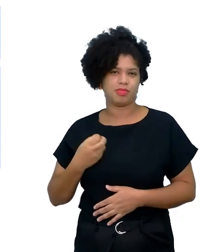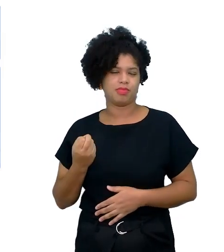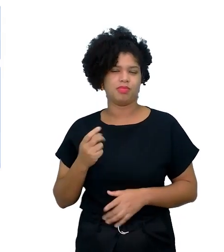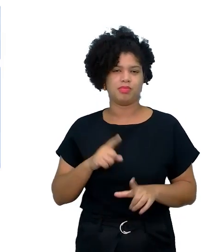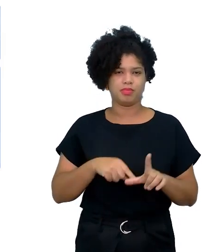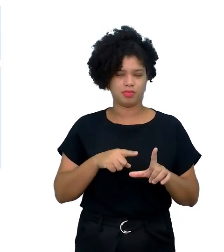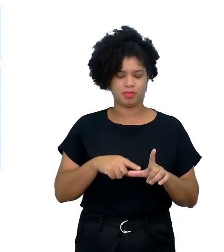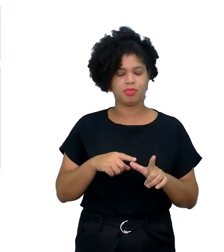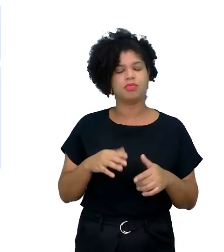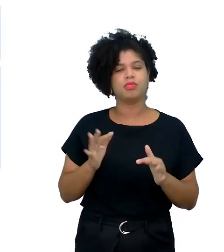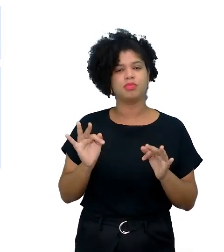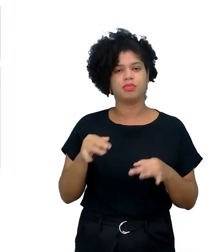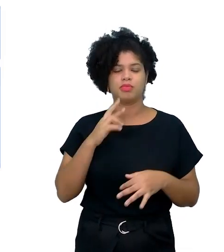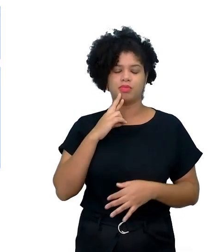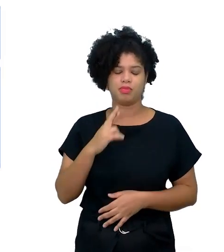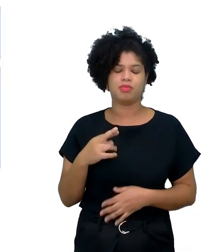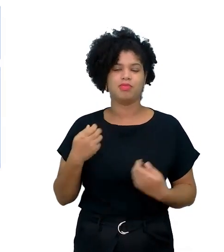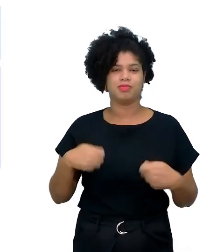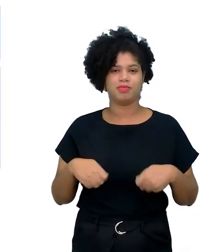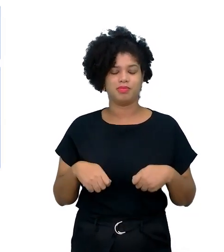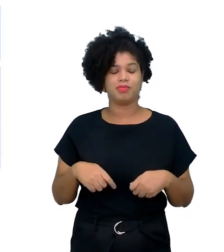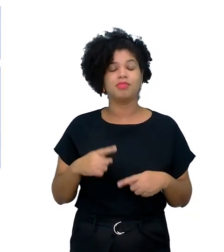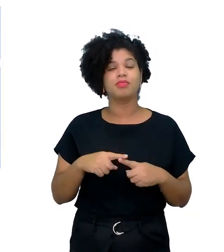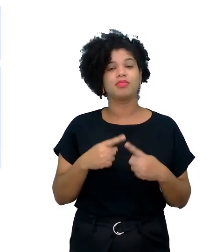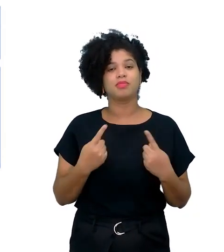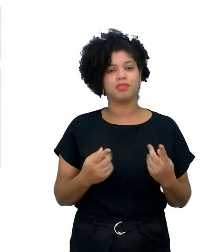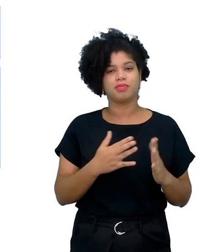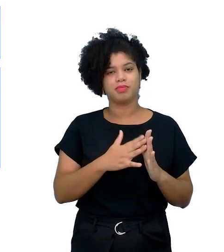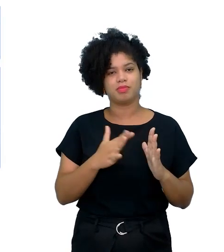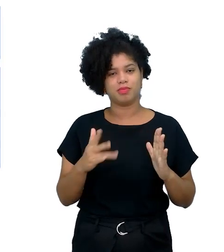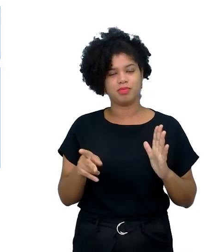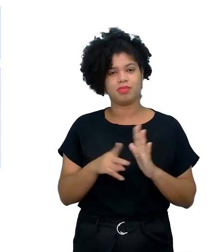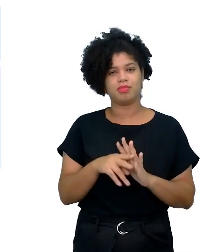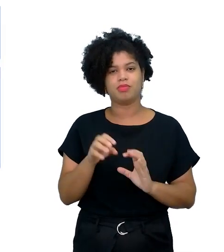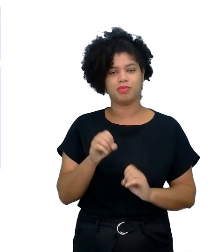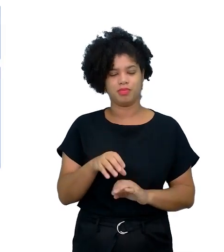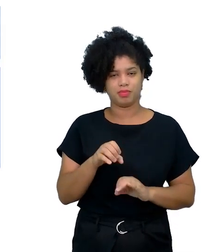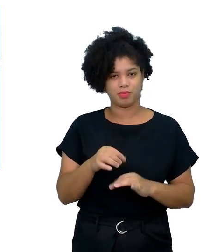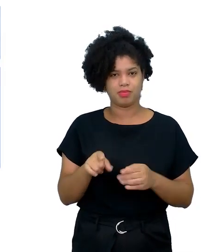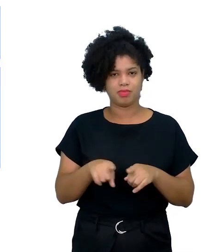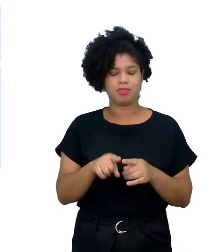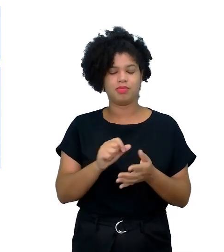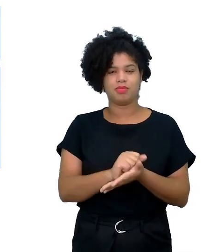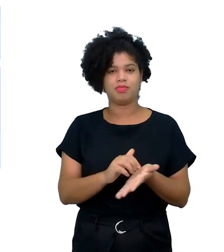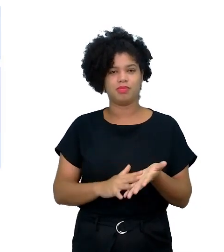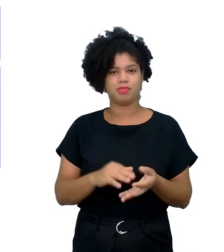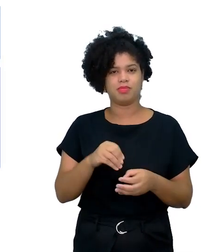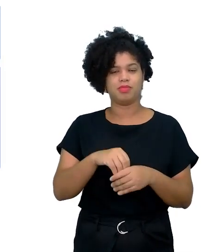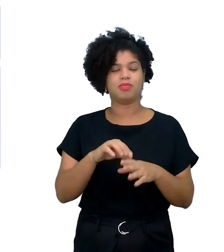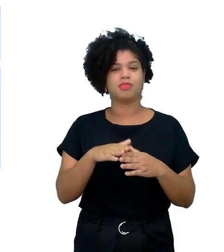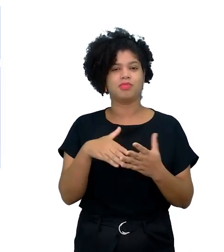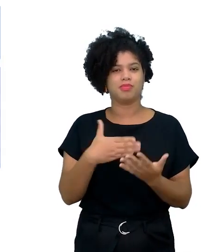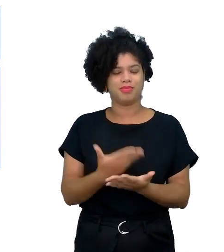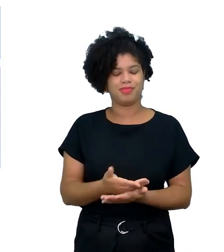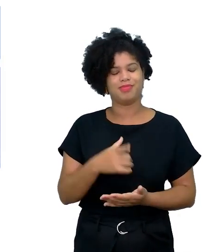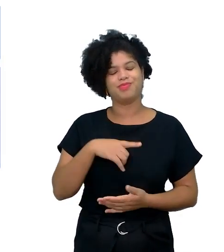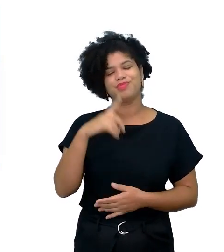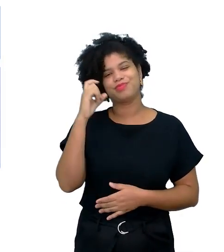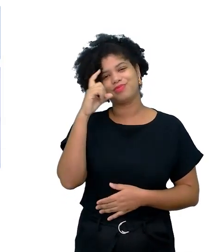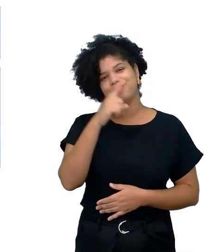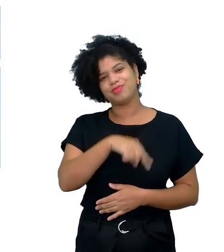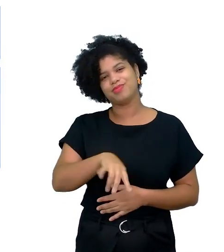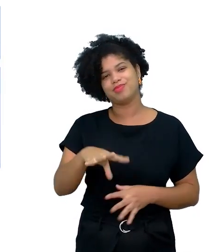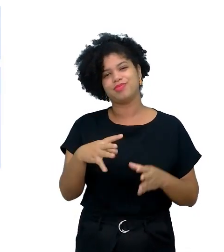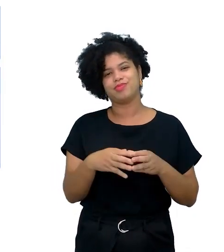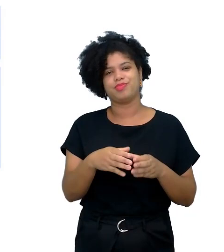e sempre, né, no decorrer desse trabalho, no ensino aí, nas atividades aí em sala de aula, as dificuldades dos